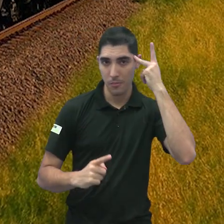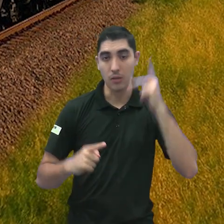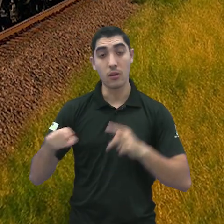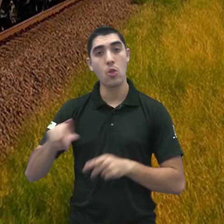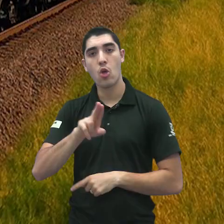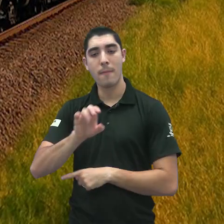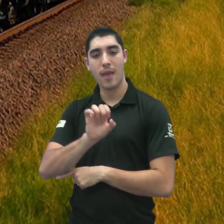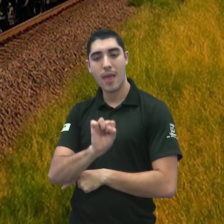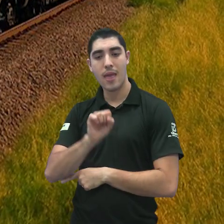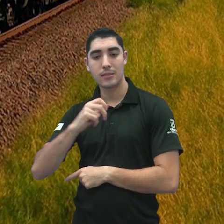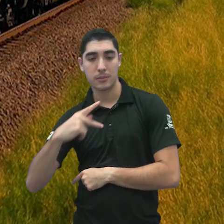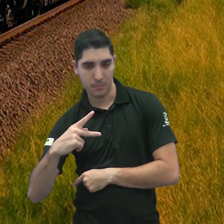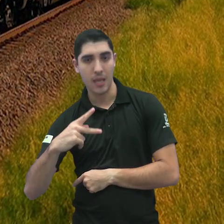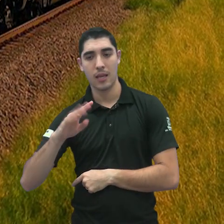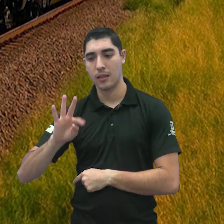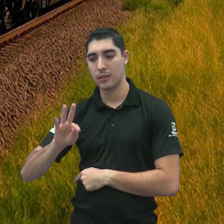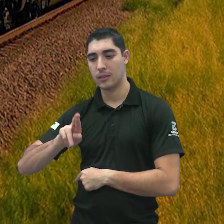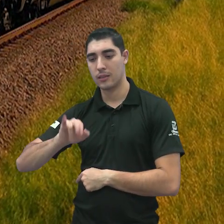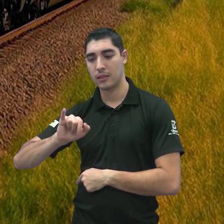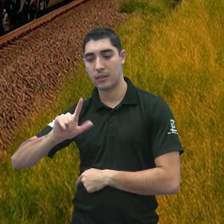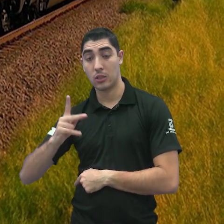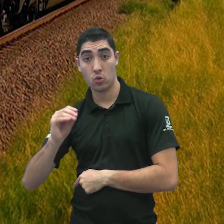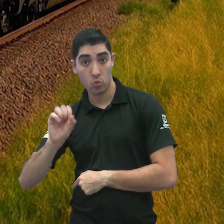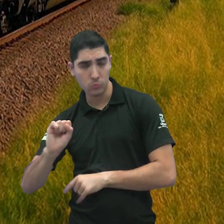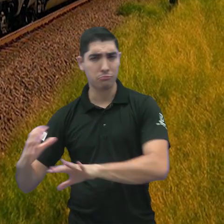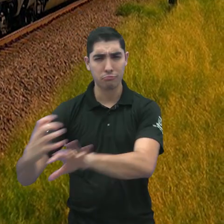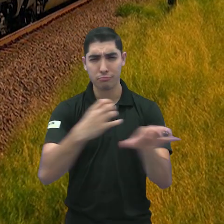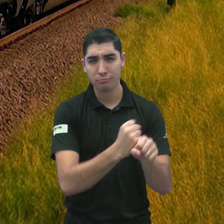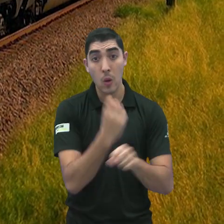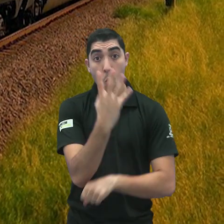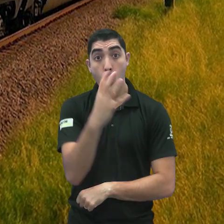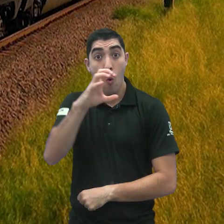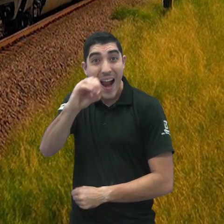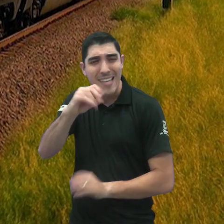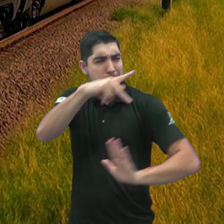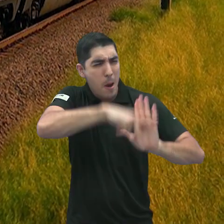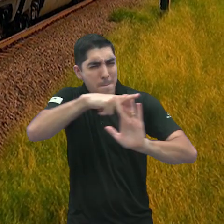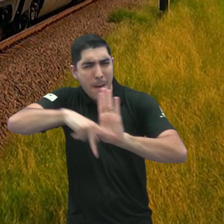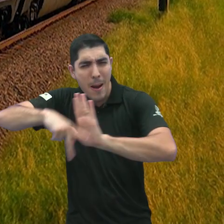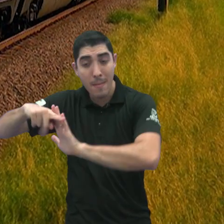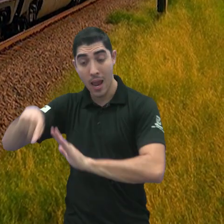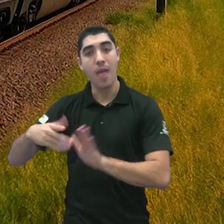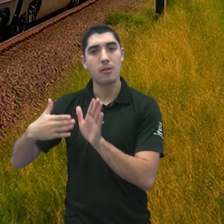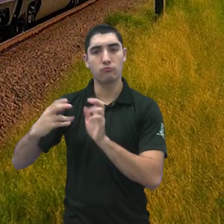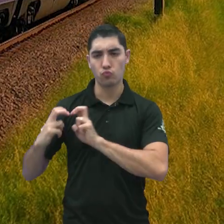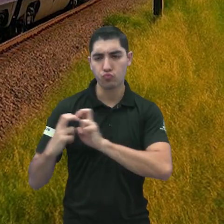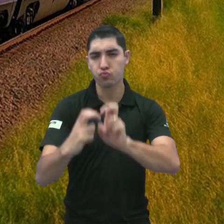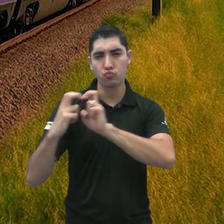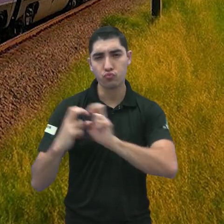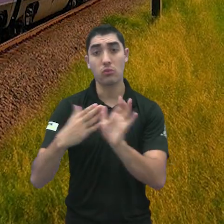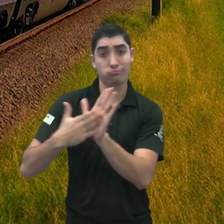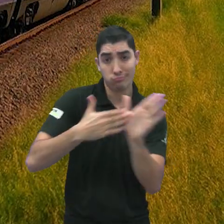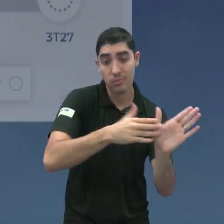SP nos Trilhos, que conta com mais de 40 projetos de expansão da malha ferroviária, de trens urbanos, trens intercidades